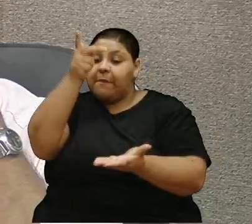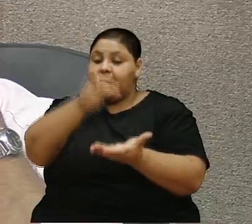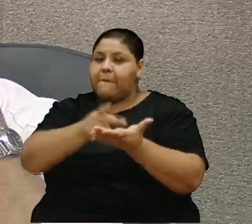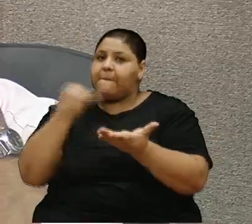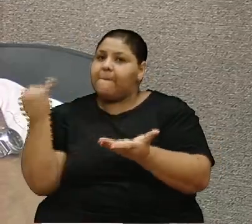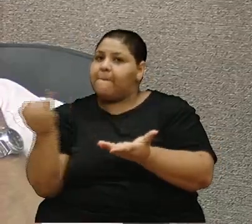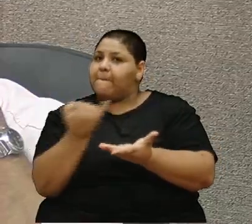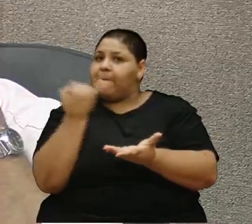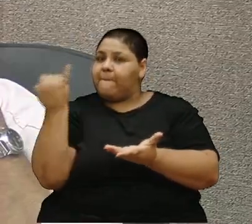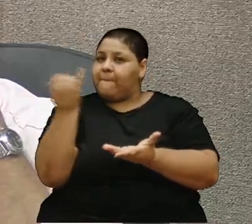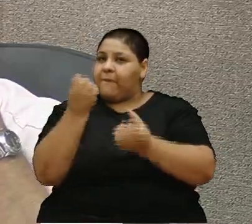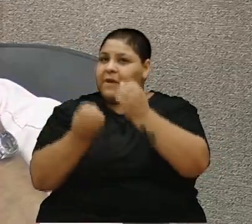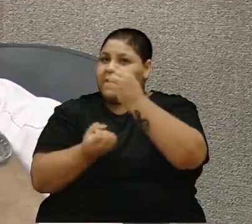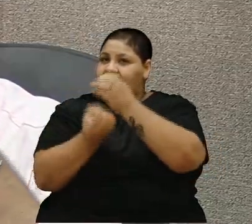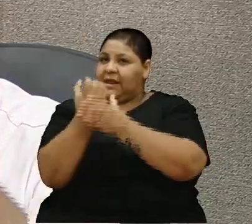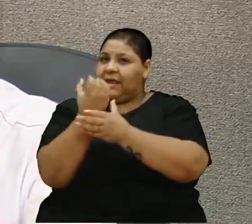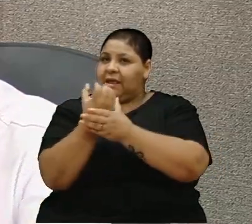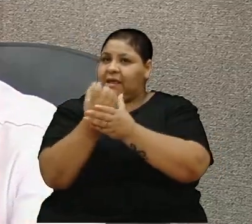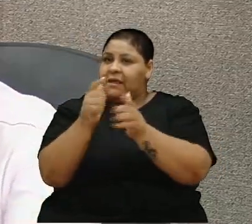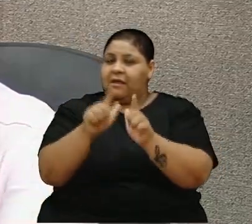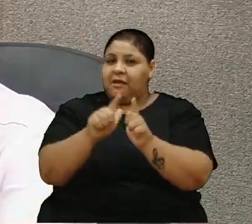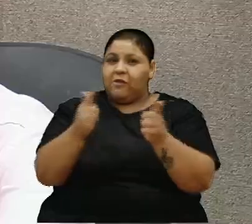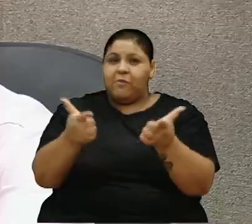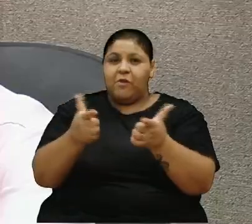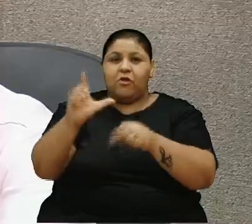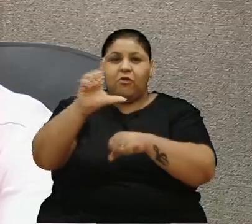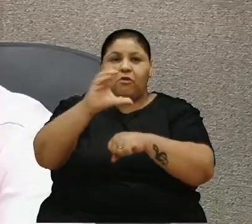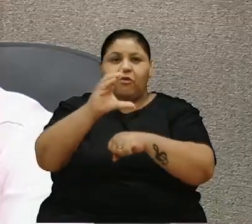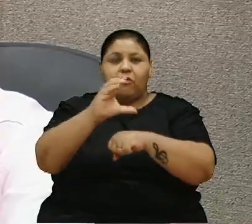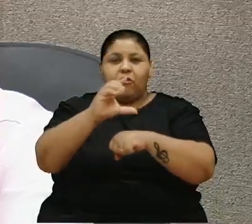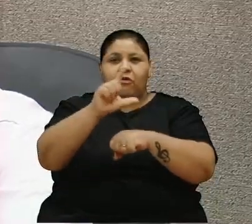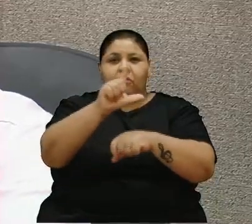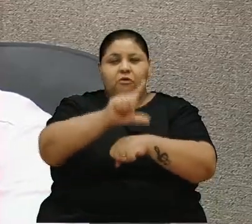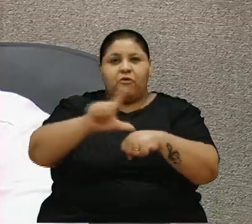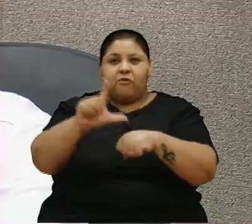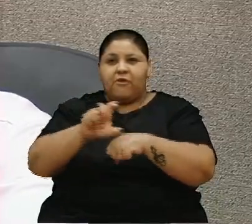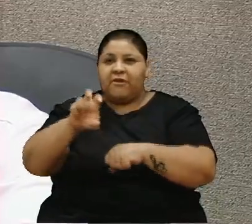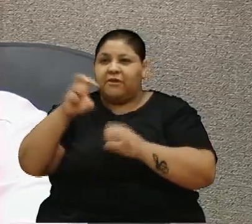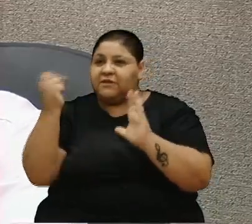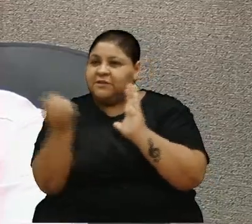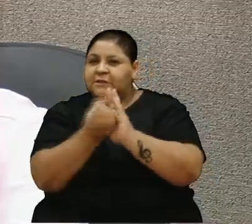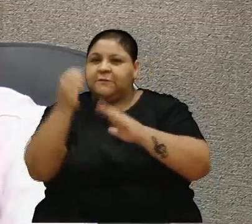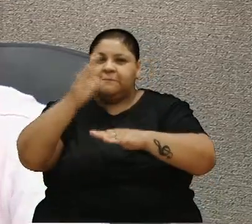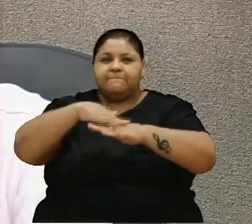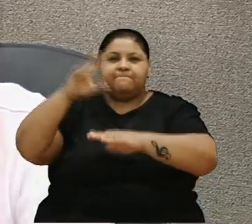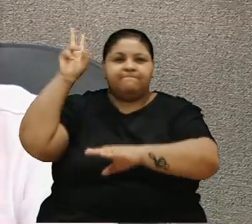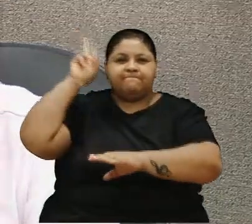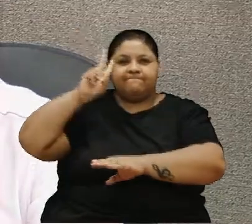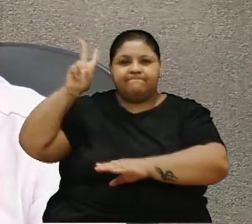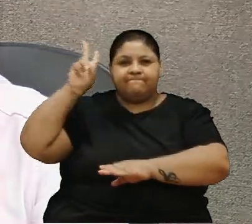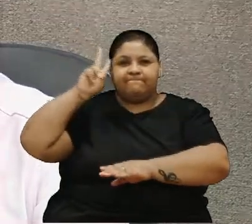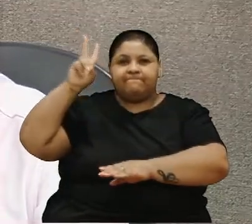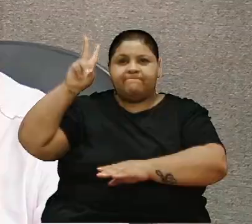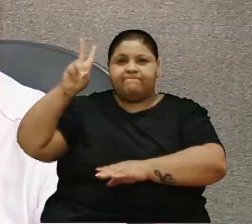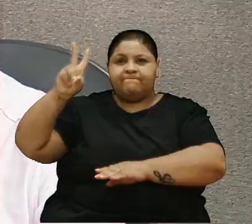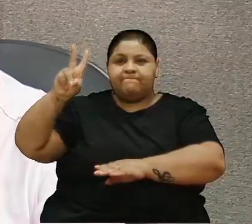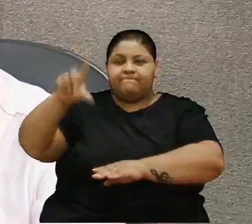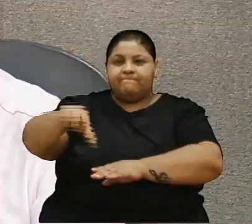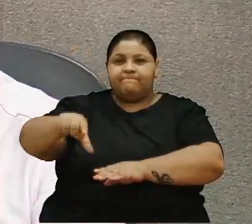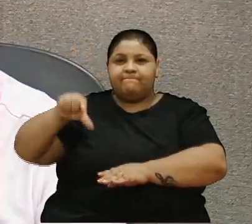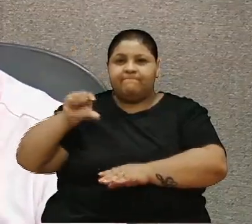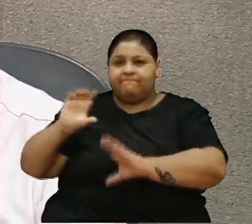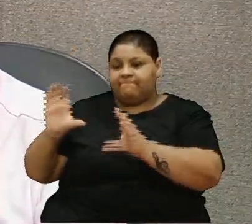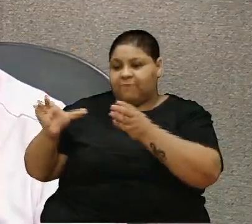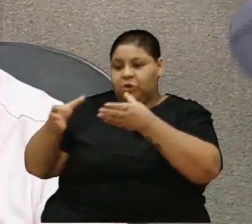promovida pelo Jornal do Comércio. A SIC de Caxias, que está entre as 5 marcas mais lembradas e preferidas na categoria